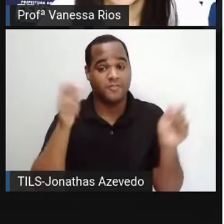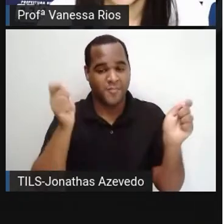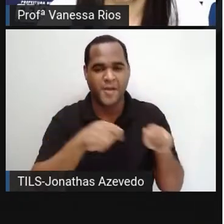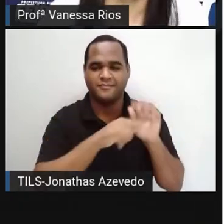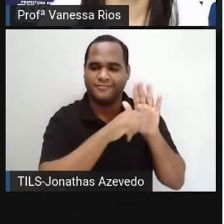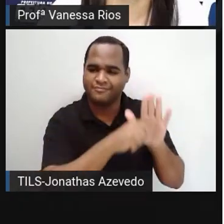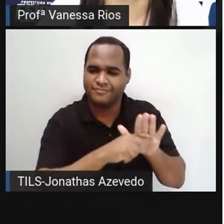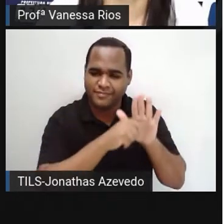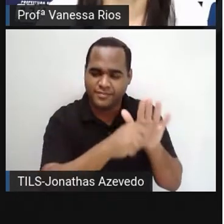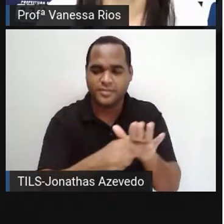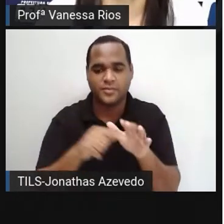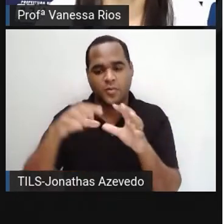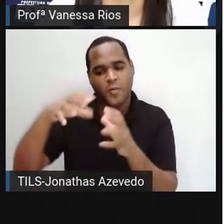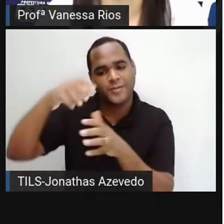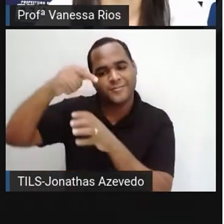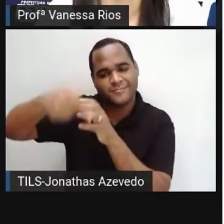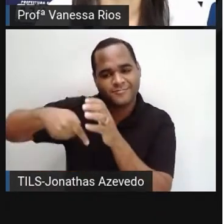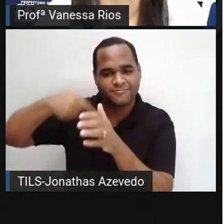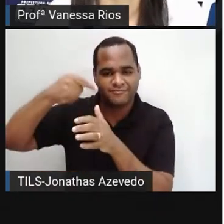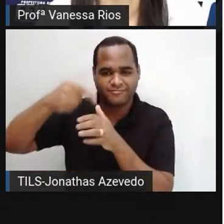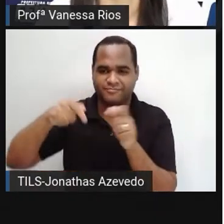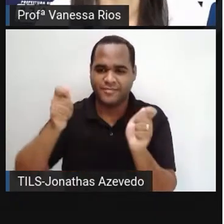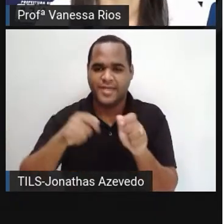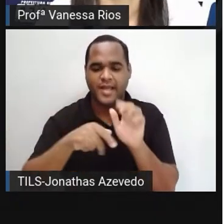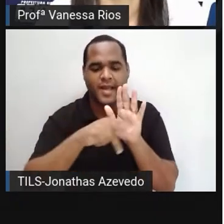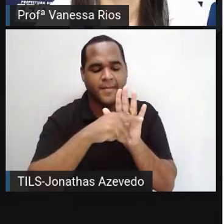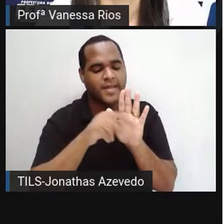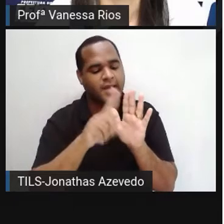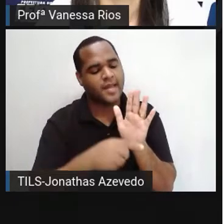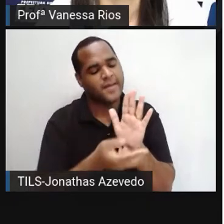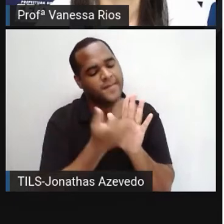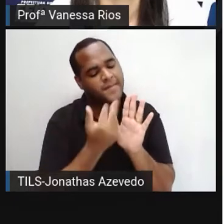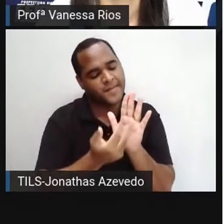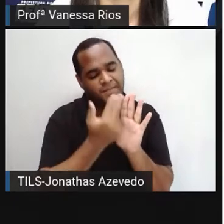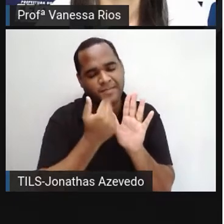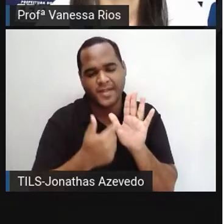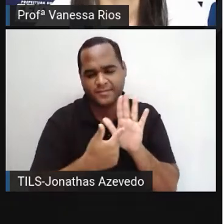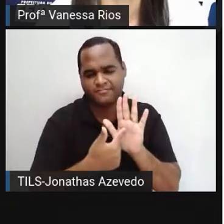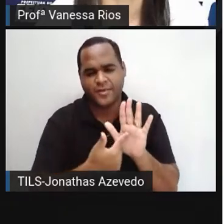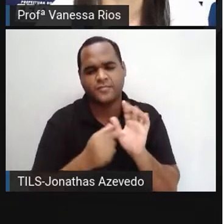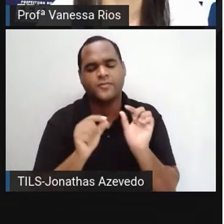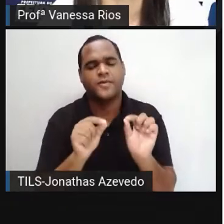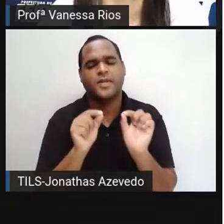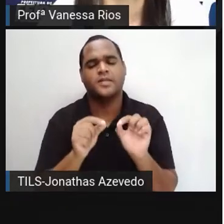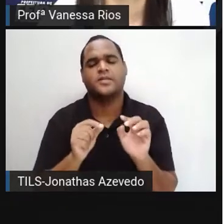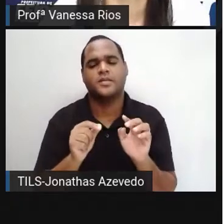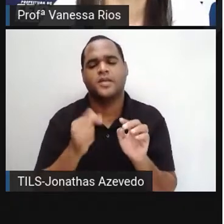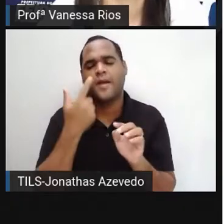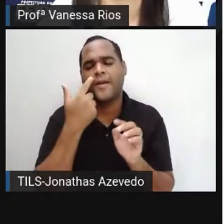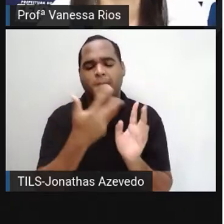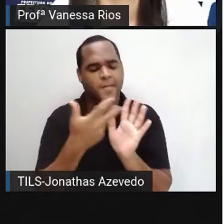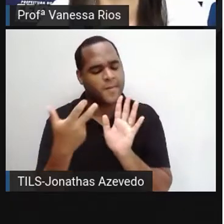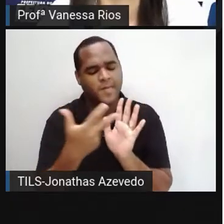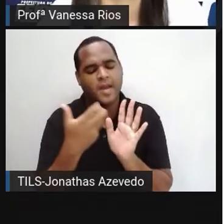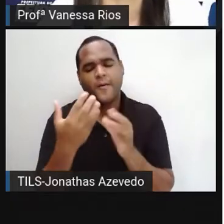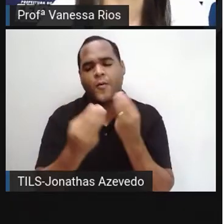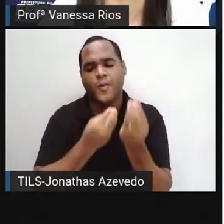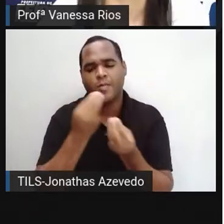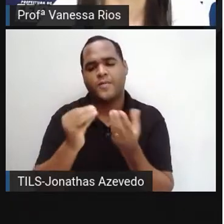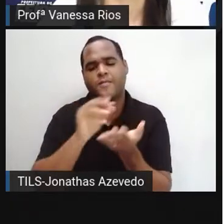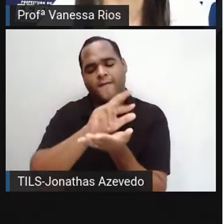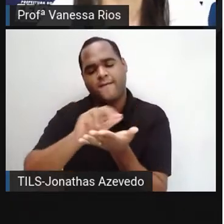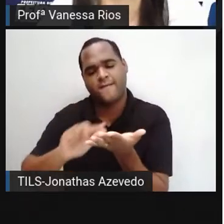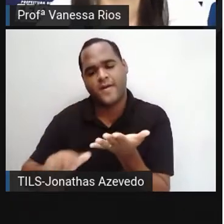nosso planeta. E aí, na própria imagem que a Pro traz e mostra agora, a gente observa a construção de